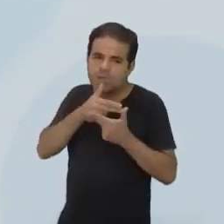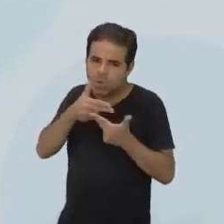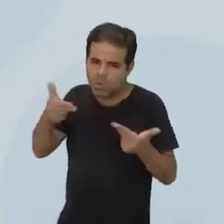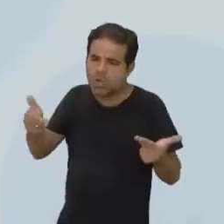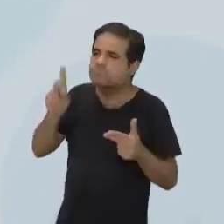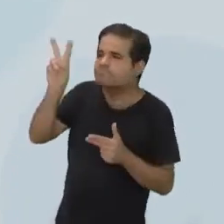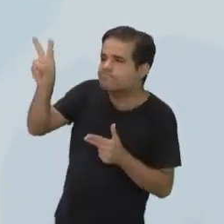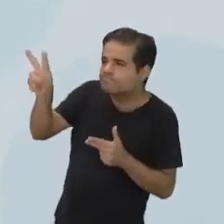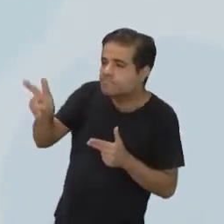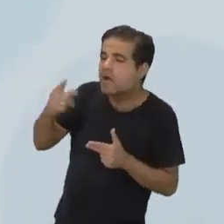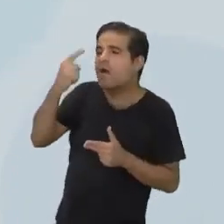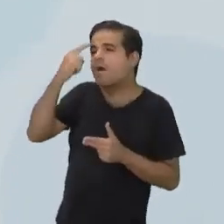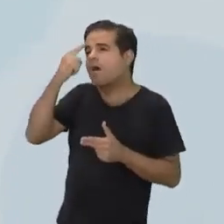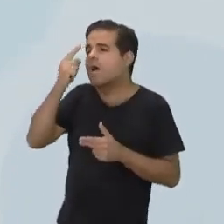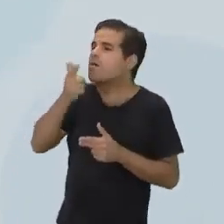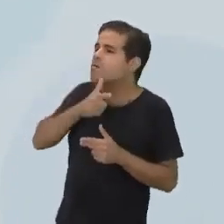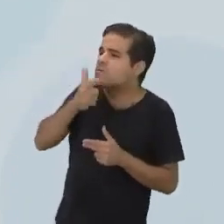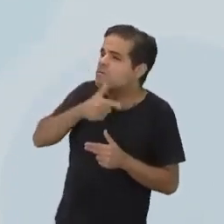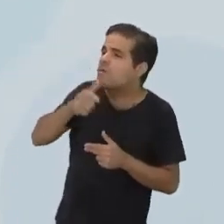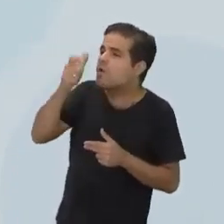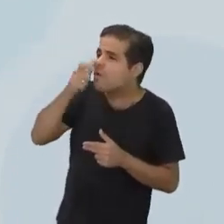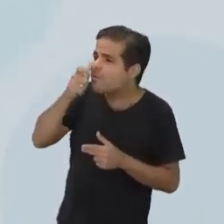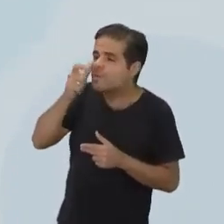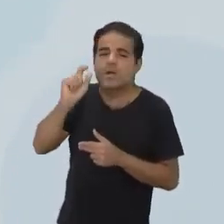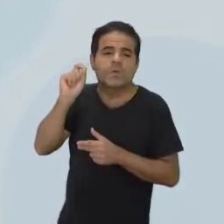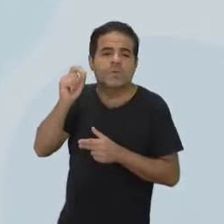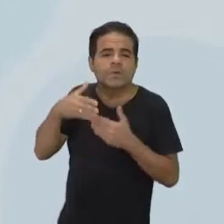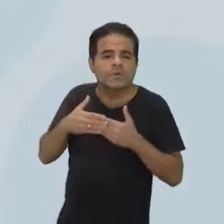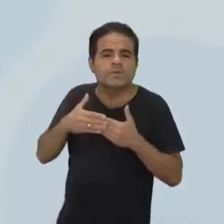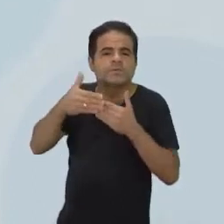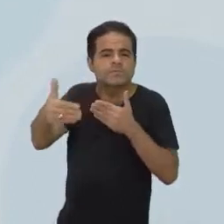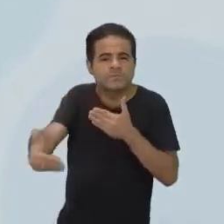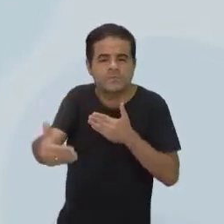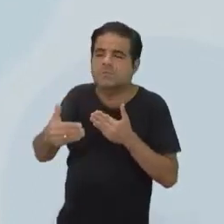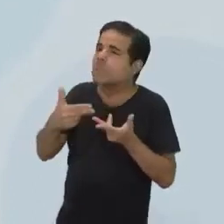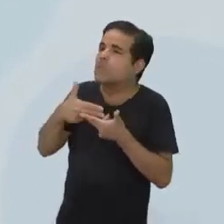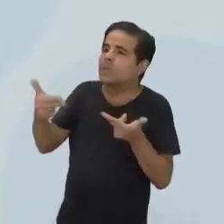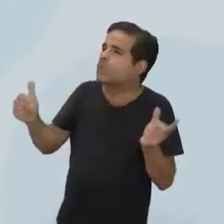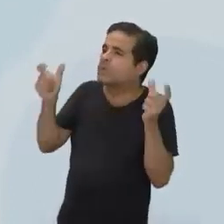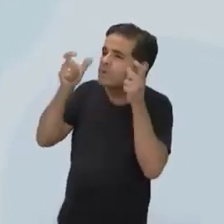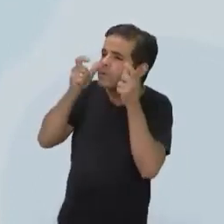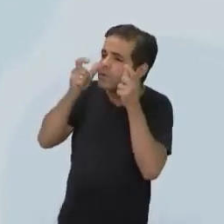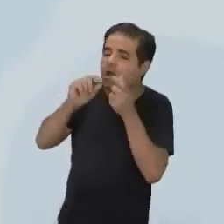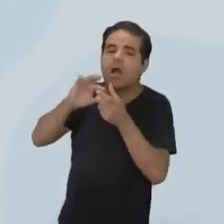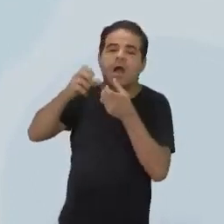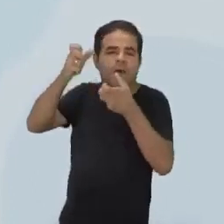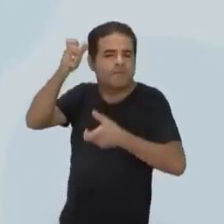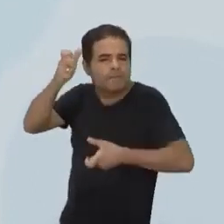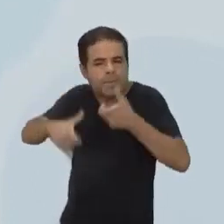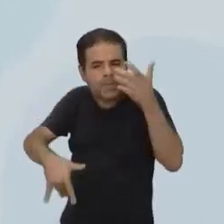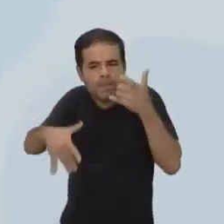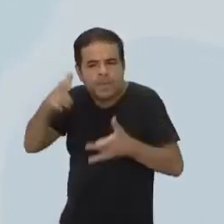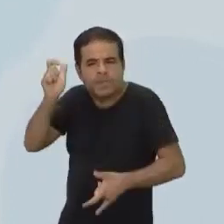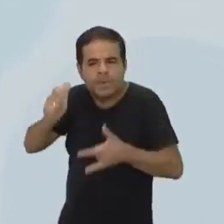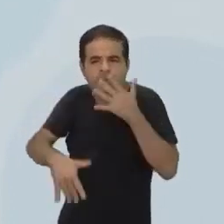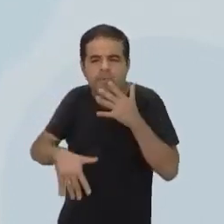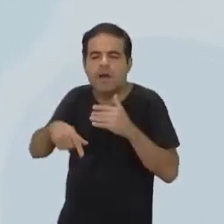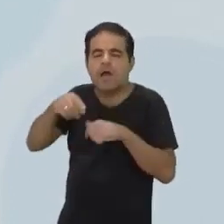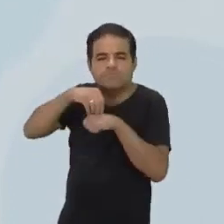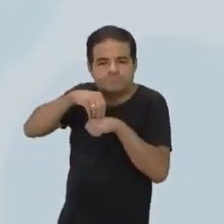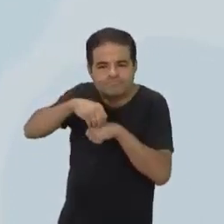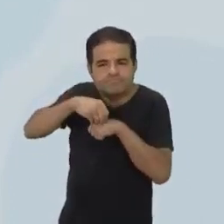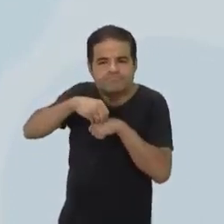coisa, até o que você consegue observar a partir dessa tal coisa. Então, aí você vai esmiuçar, né, deixar